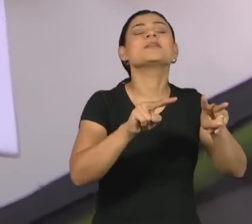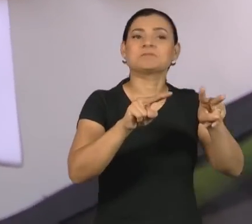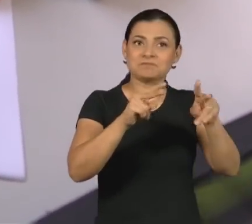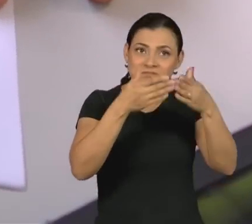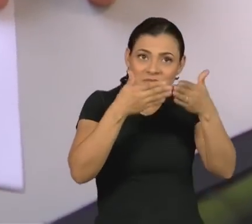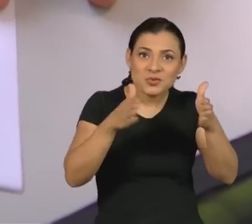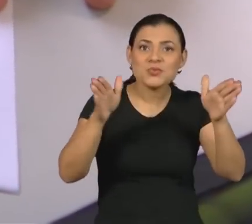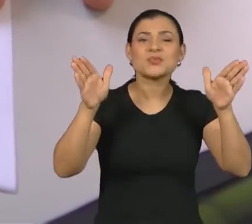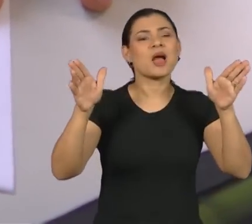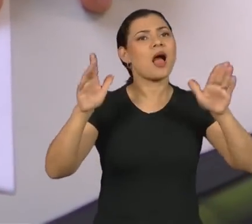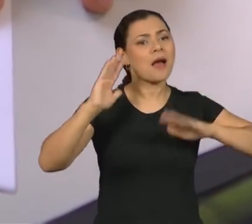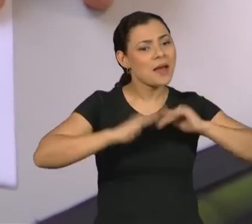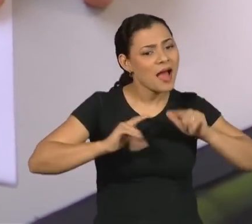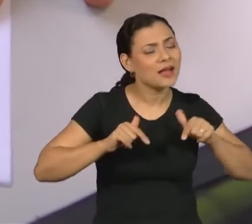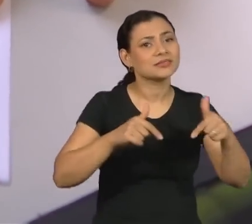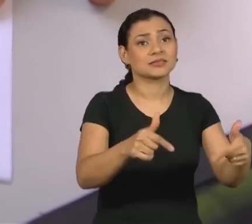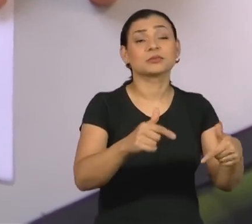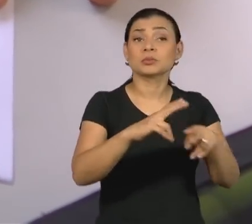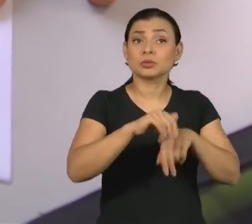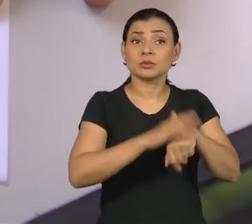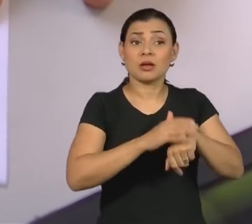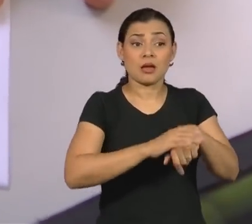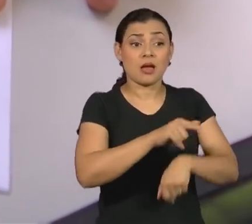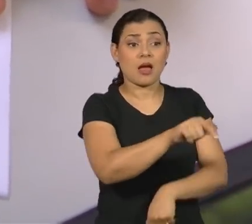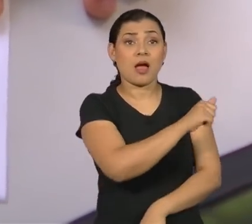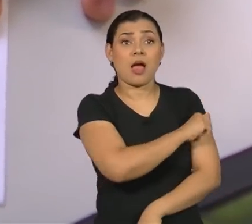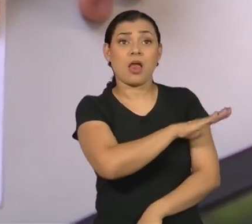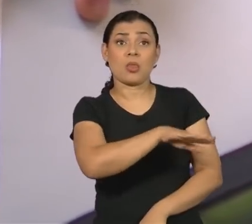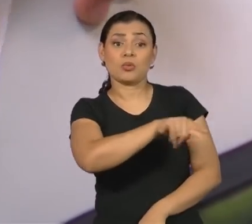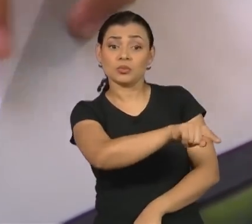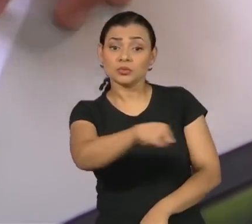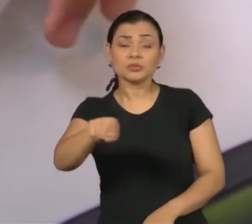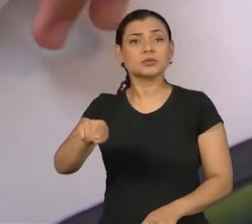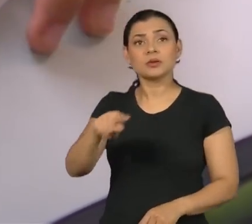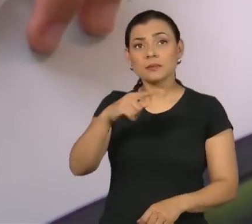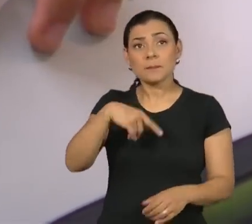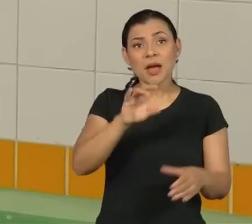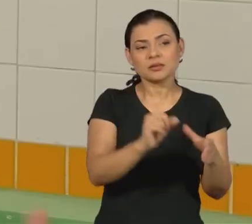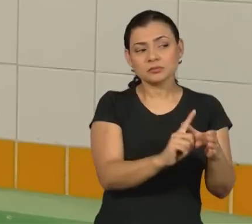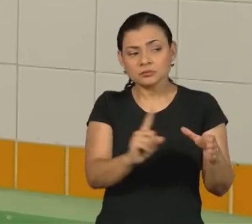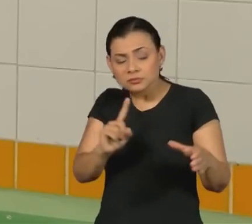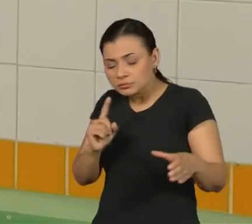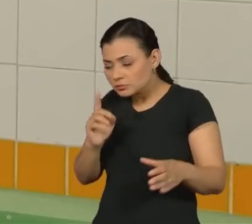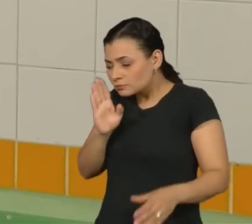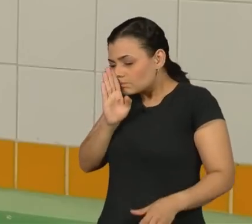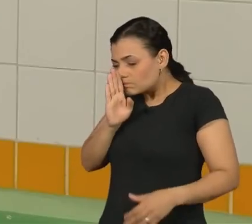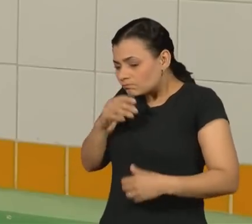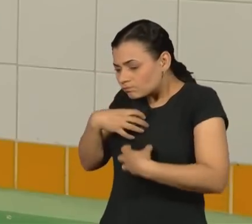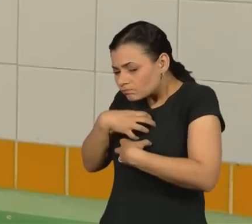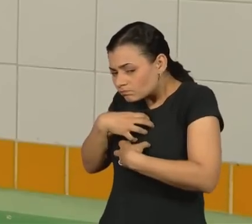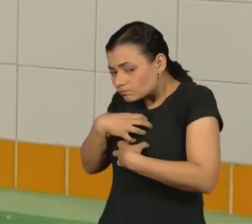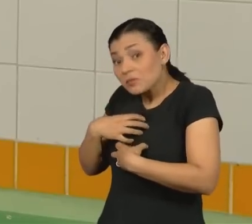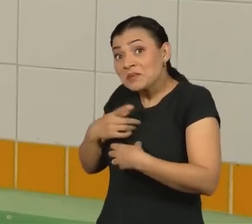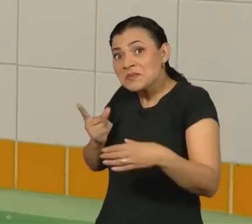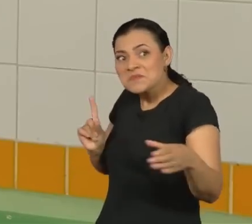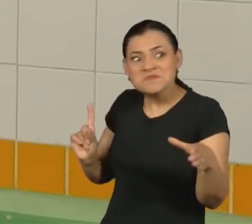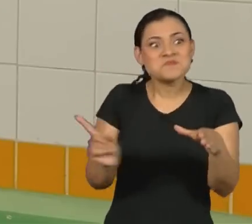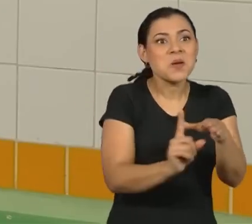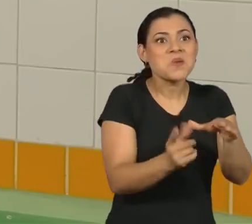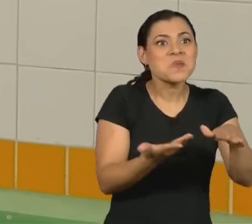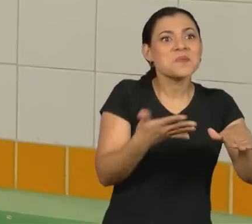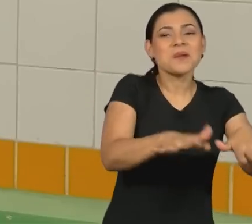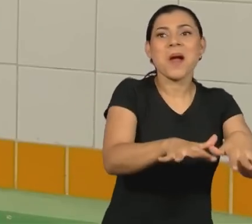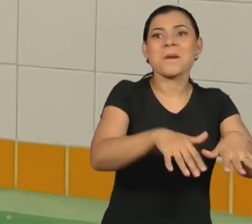prática. Consegui perceber que os alunos que antes estavam totalmente excluídos, agora eles começam a ficar mais